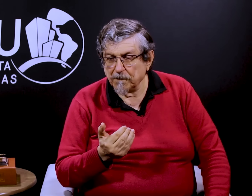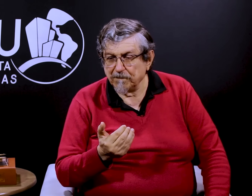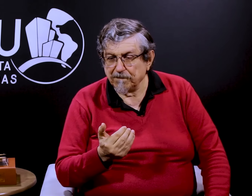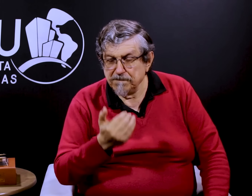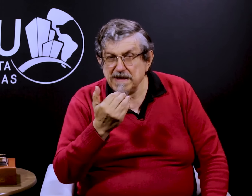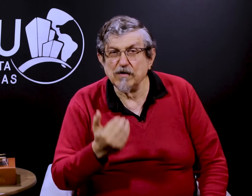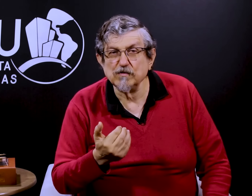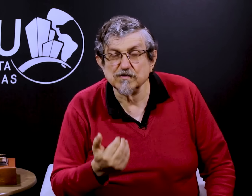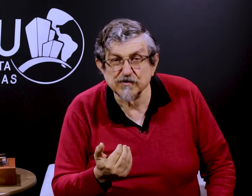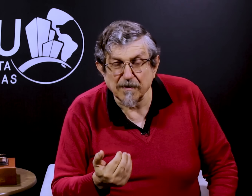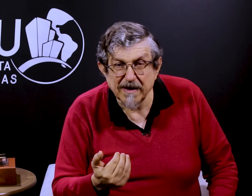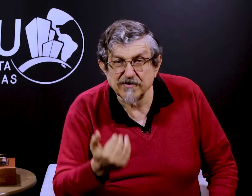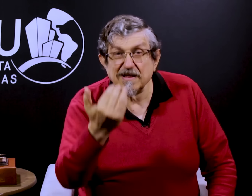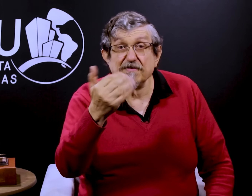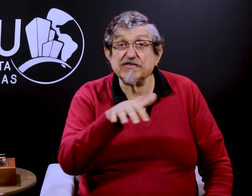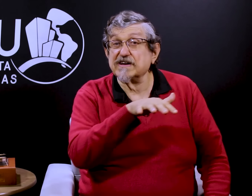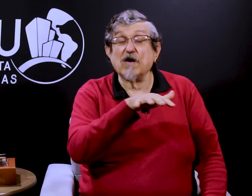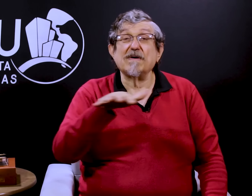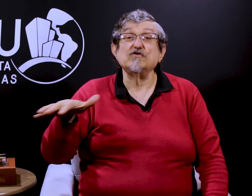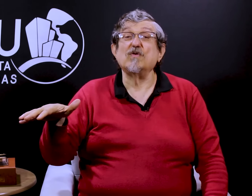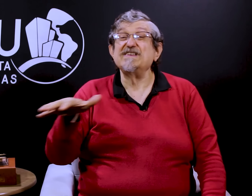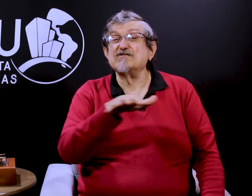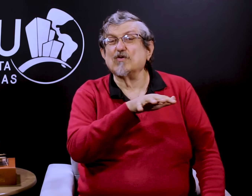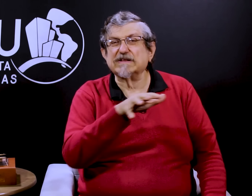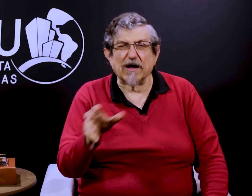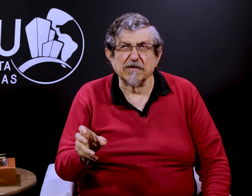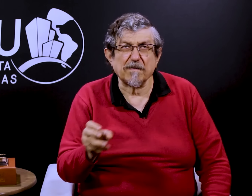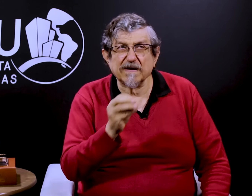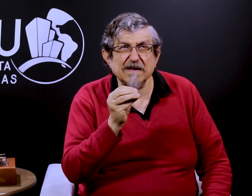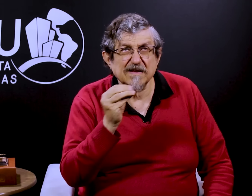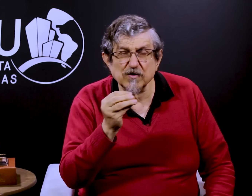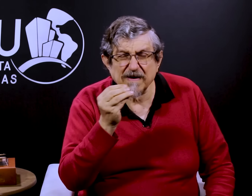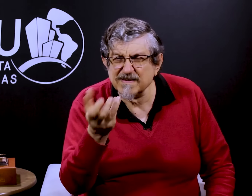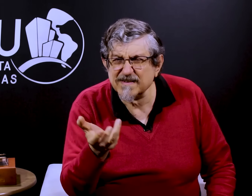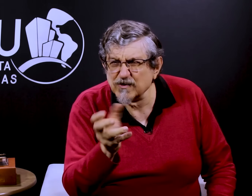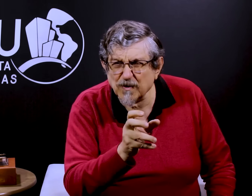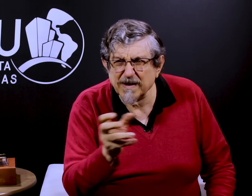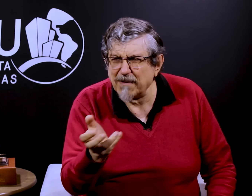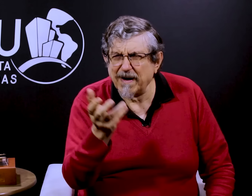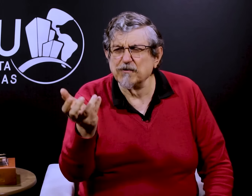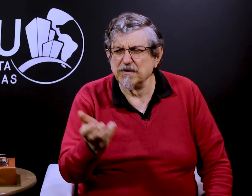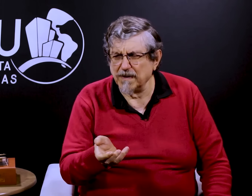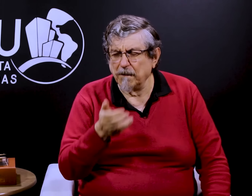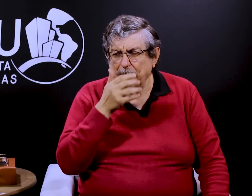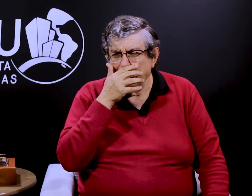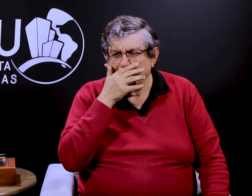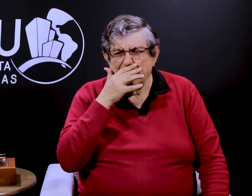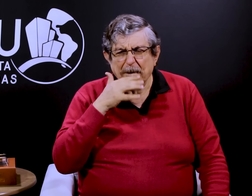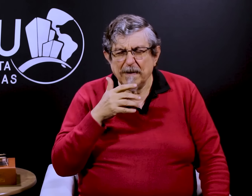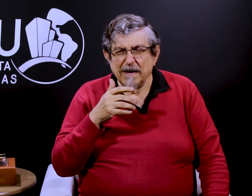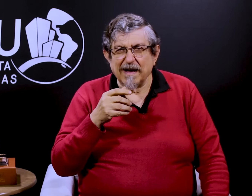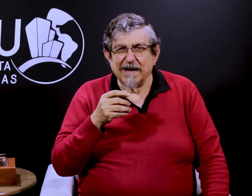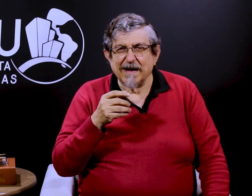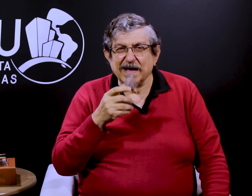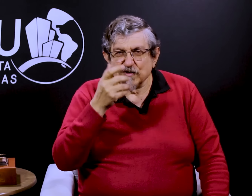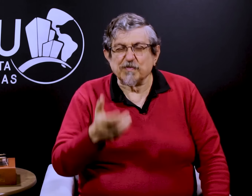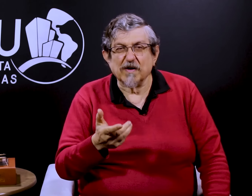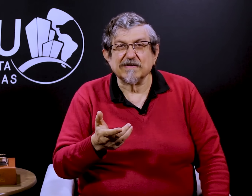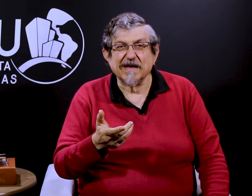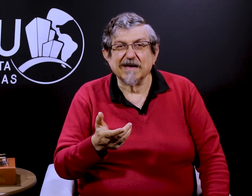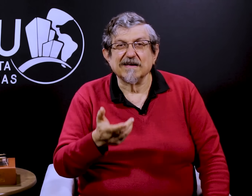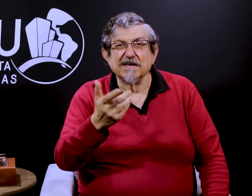relacionamento não somente na vertical mas no horizontal também por que Deus vai dizer sobre amar o irmão